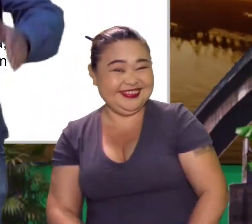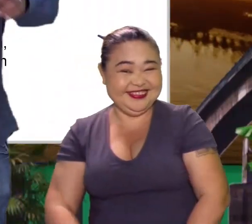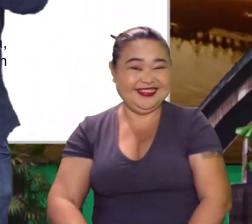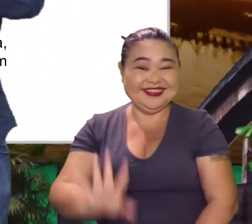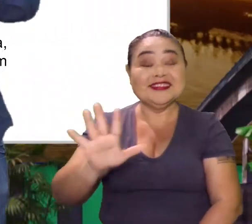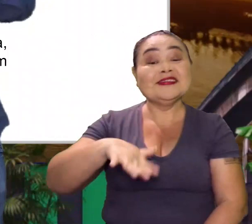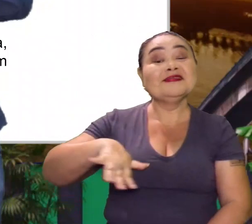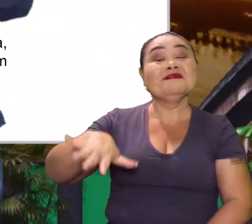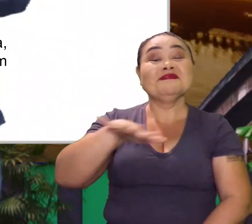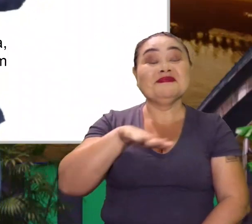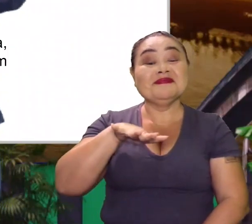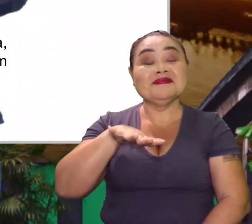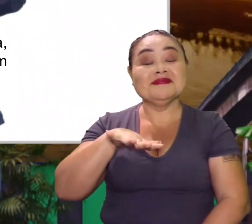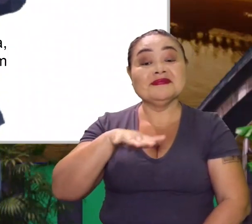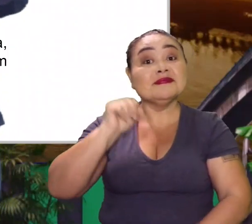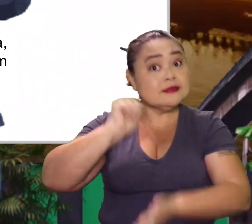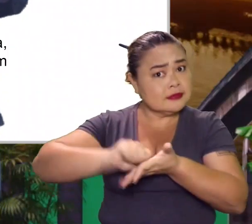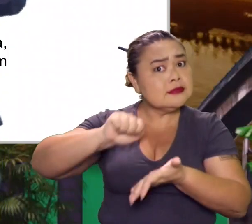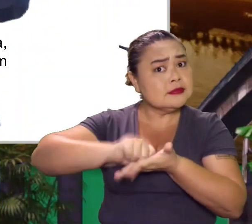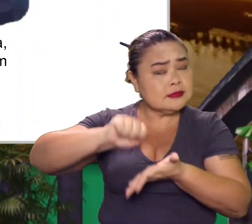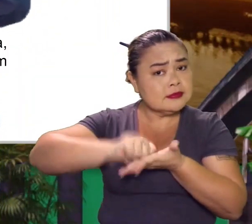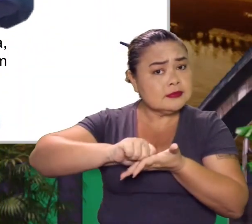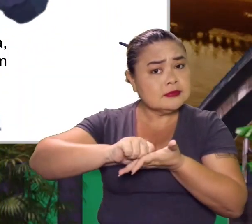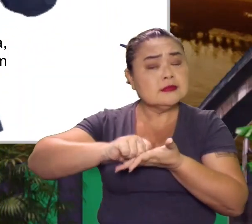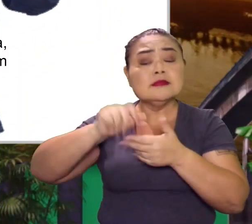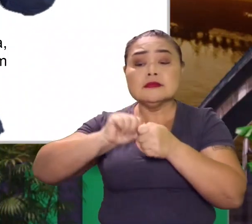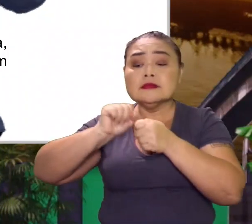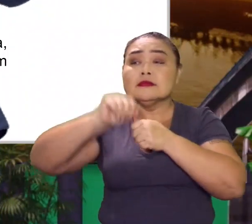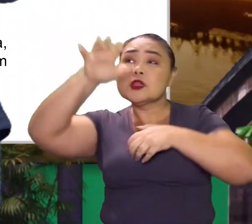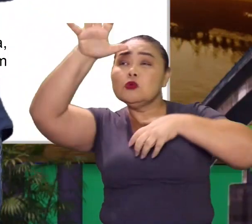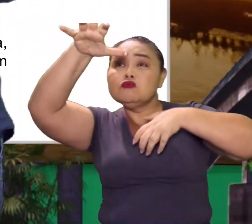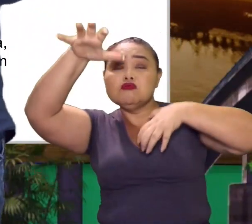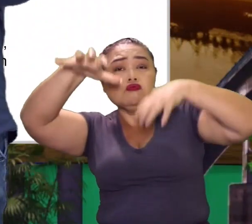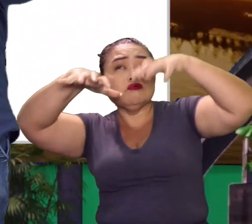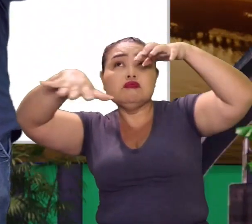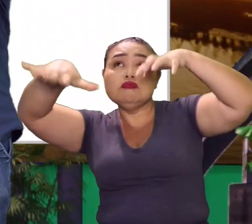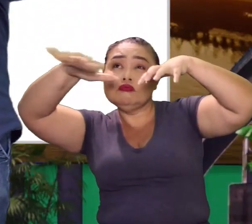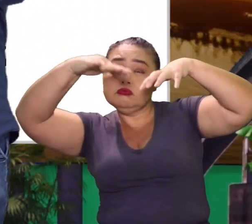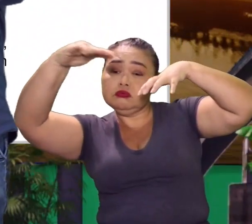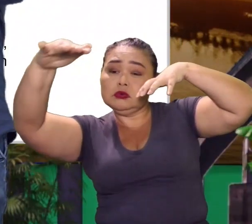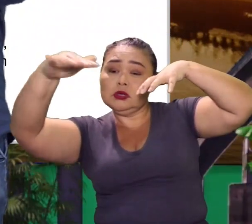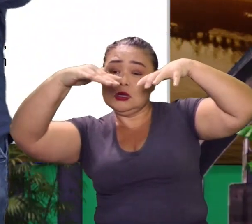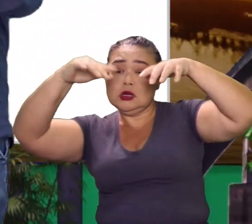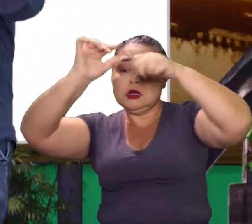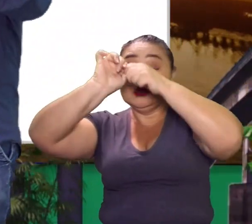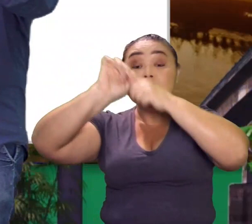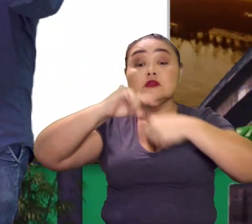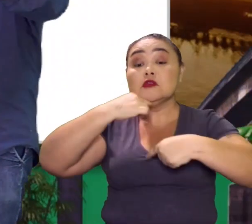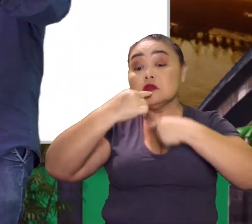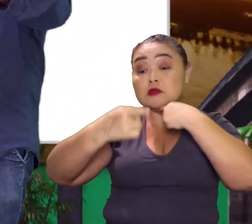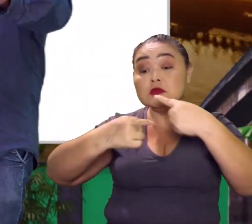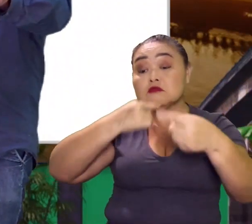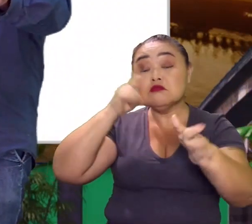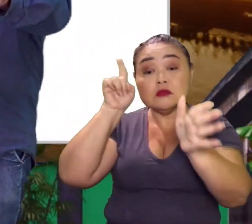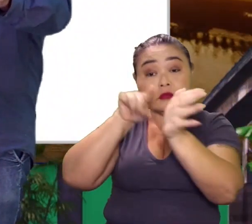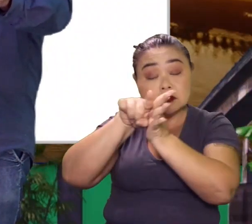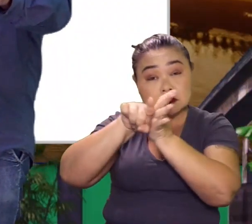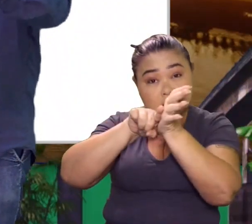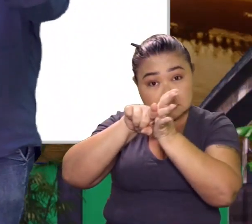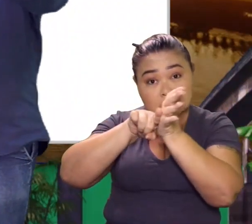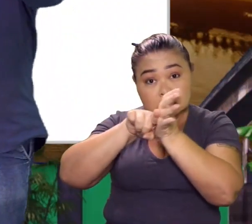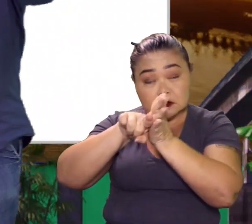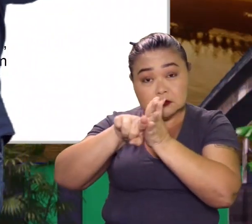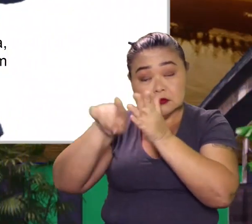Mas, galerinha, anote isso aí no caderno sobre rios voadores. E se quiser tirar um pouco mais de dúvida, dá uma pesquisada.